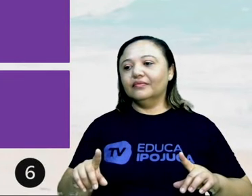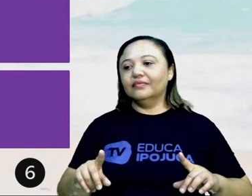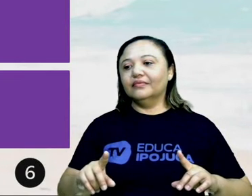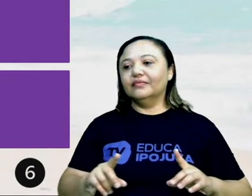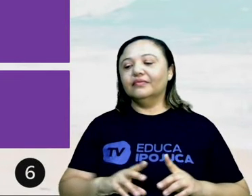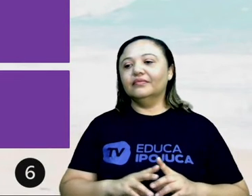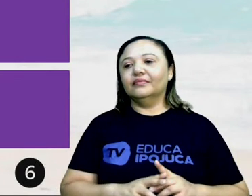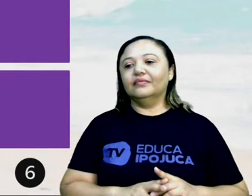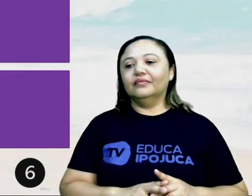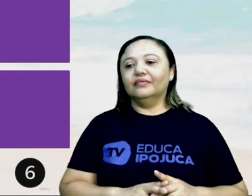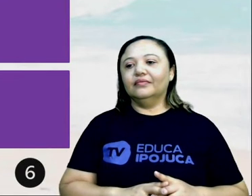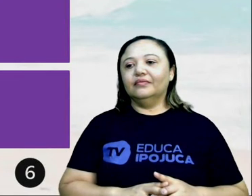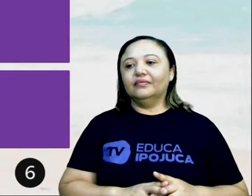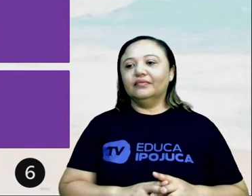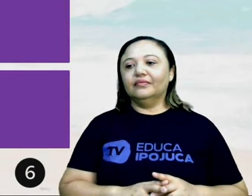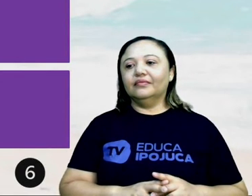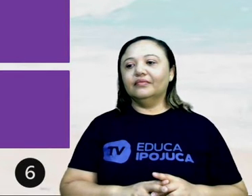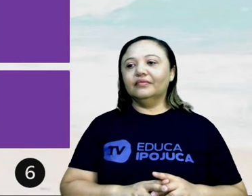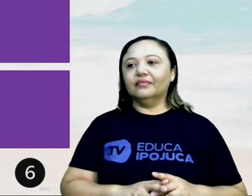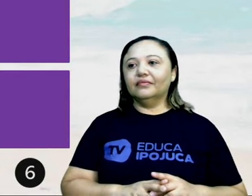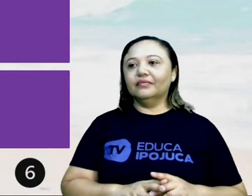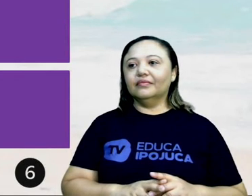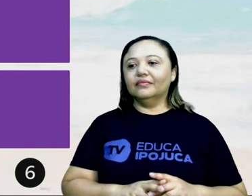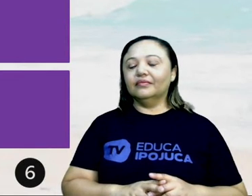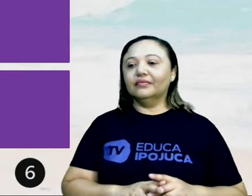Tá certo? Vamos tentar, né?